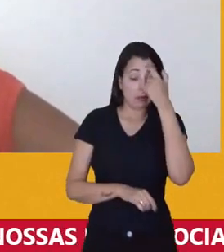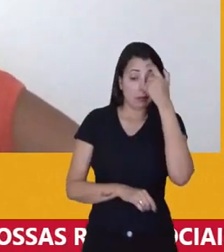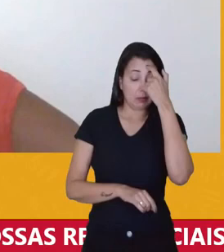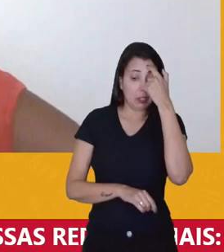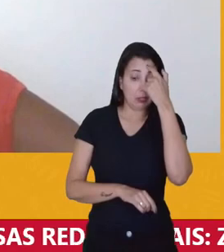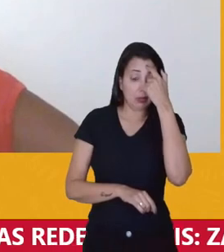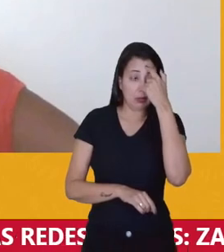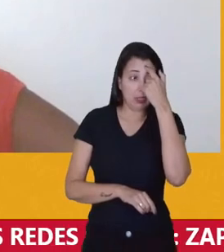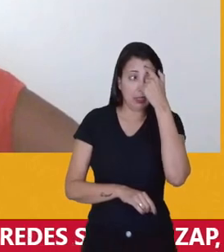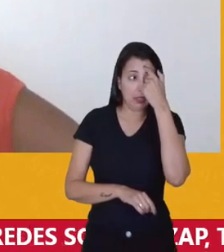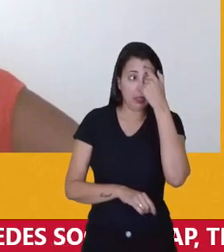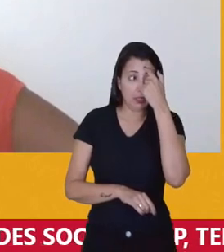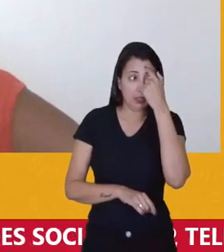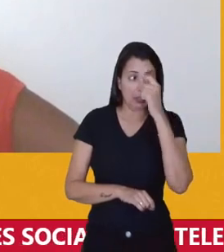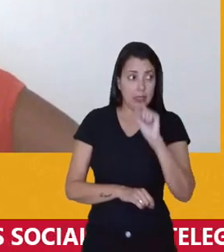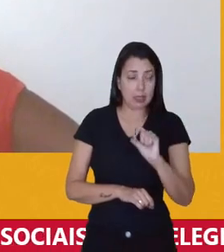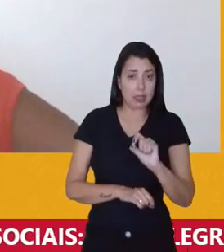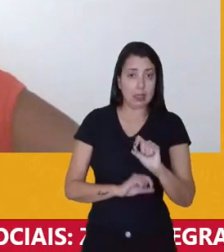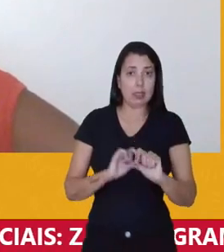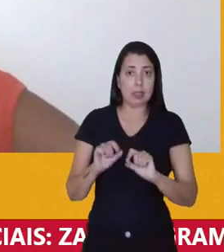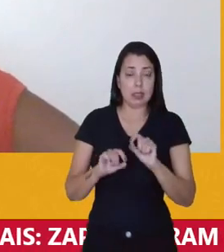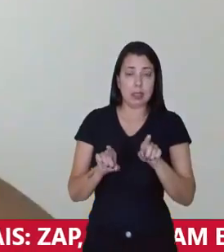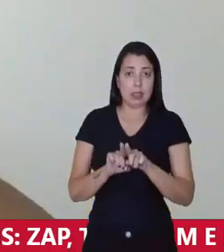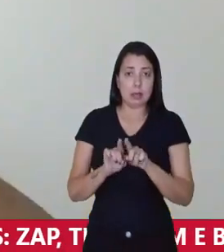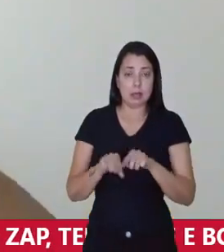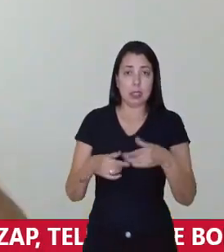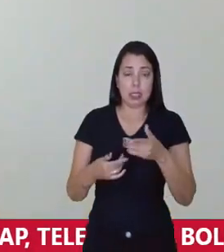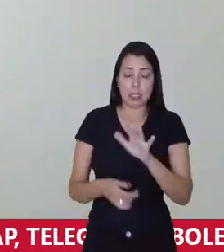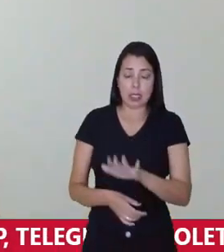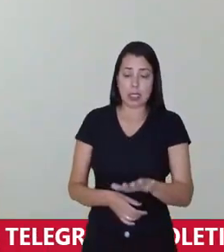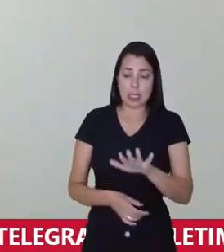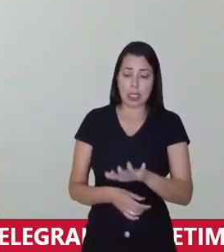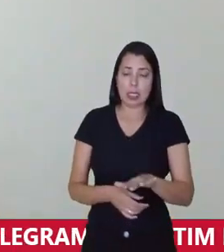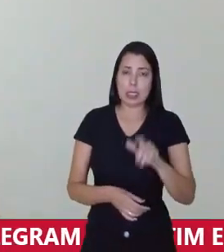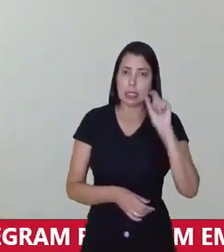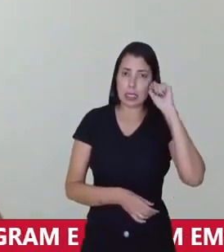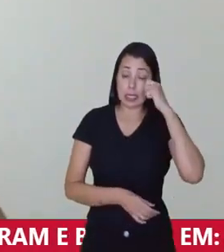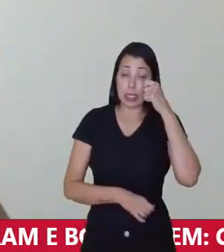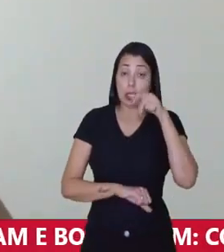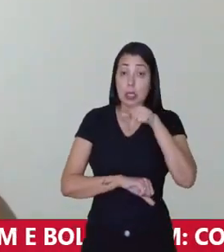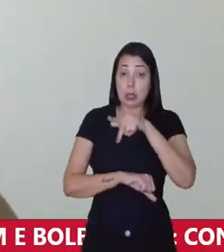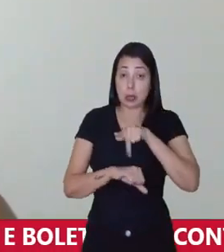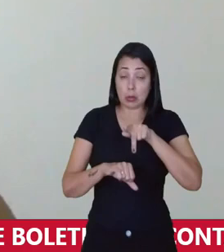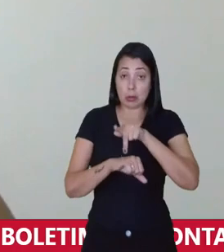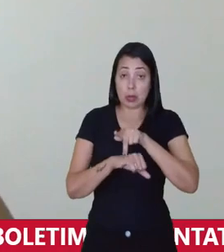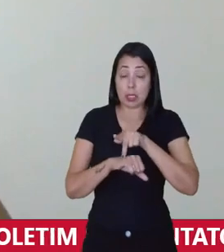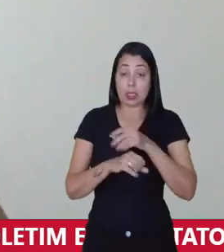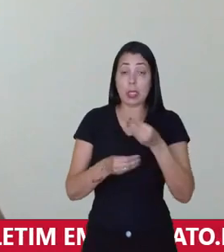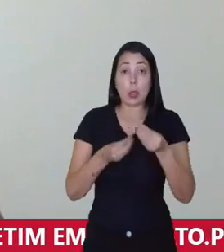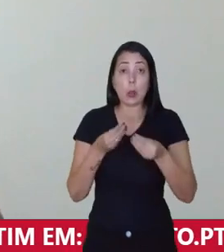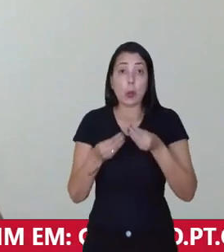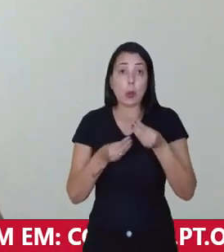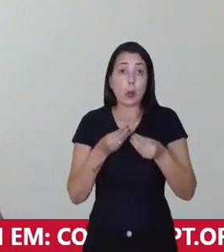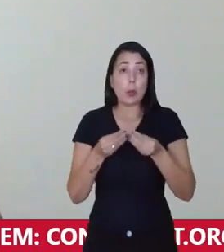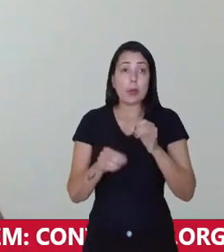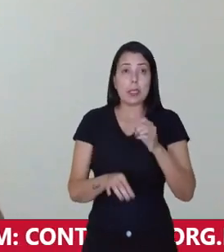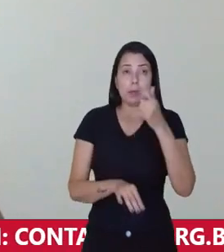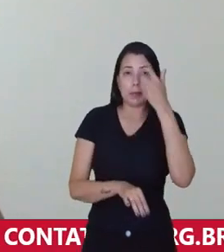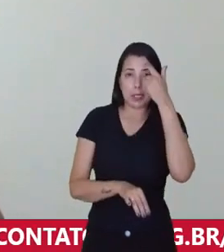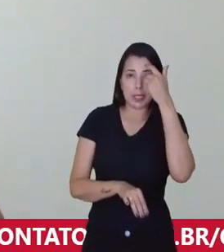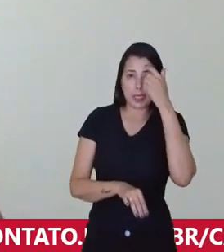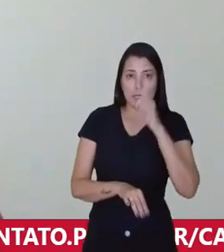infâncias negras e também, consequentemente, as crianças negras aqui no nosso país, é como se nós pensássemos, primeiro,